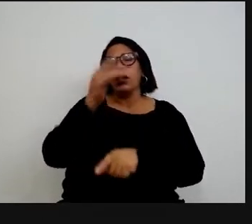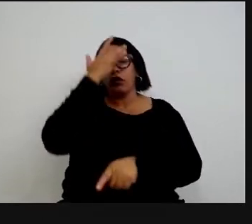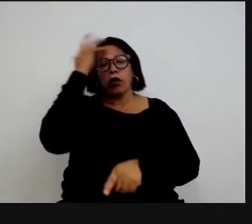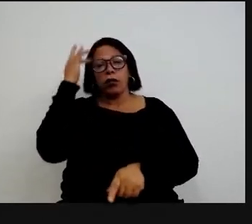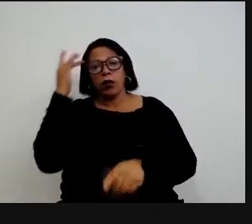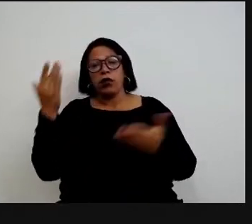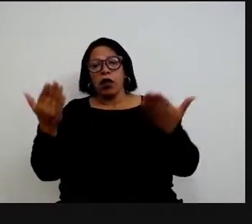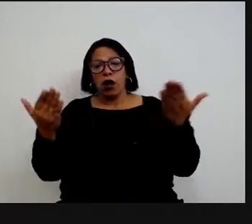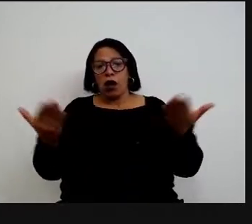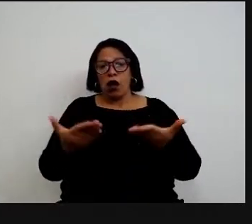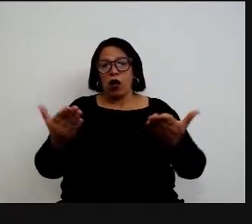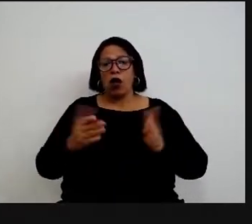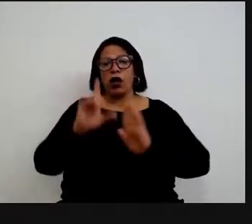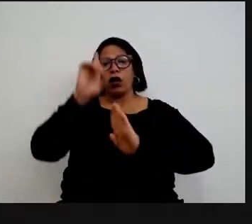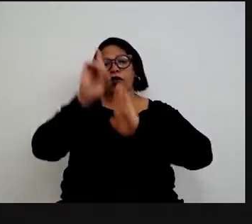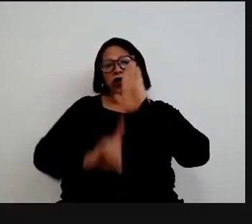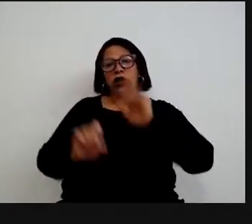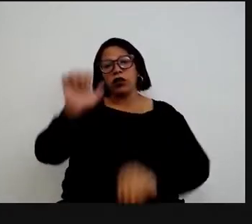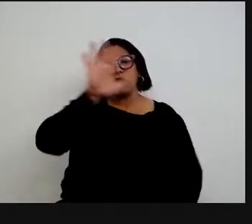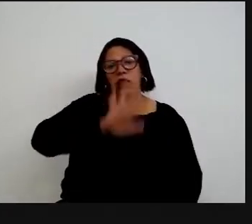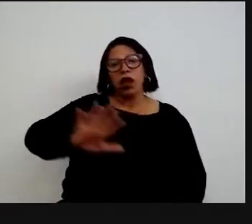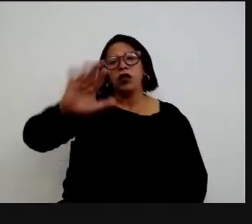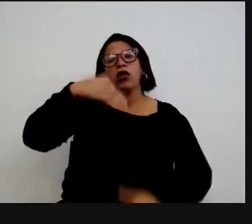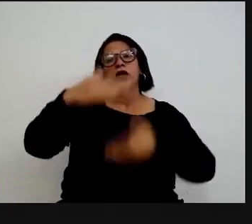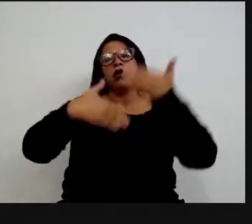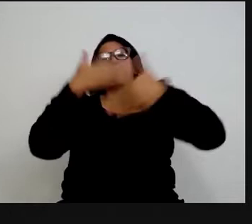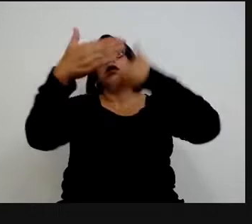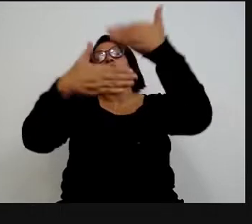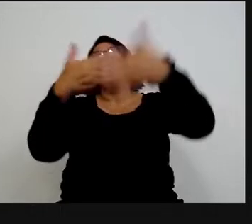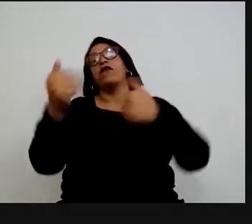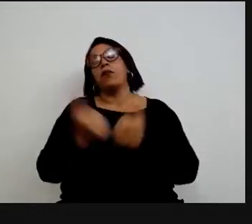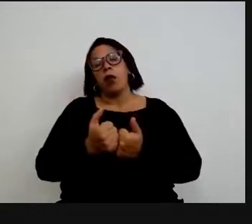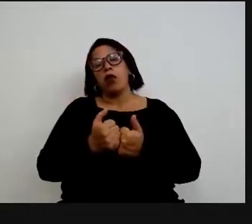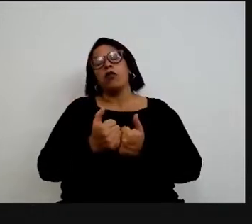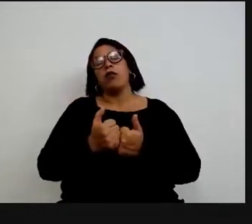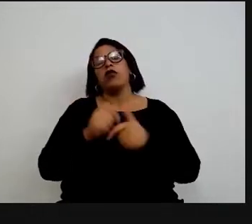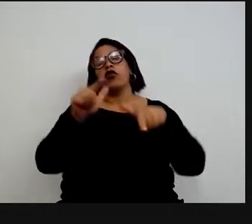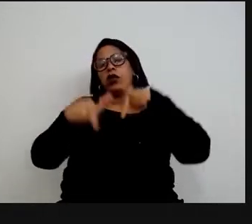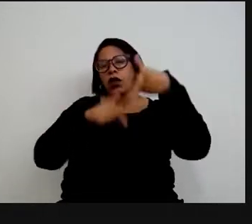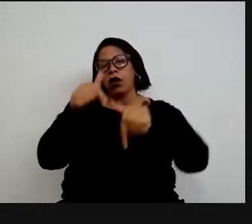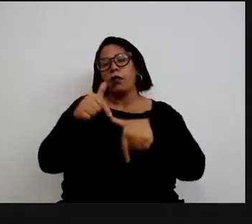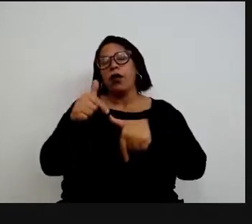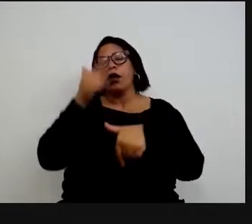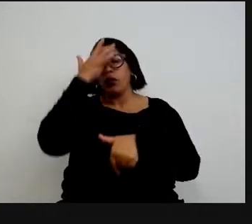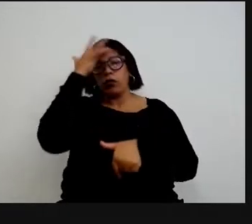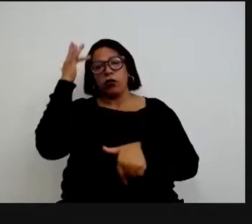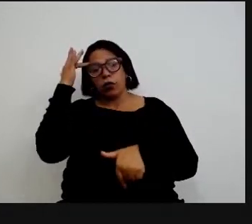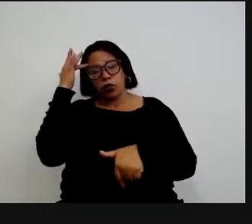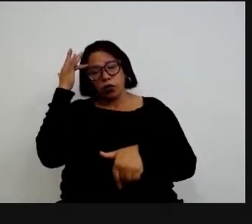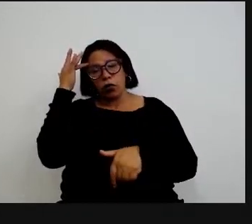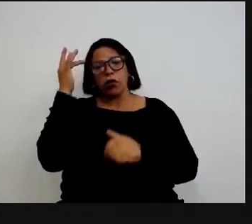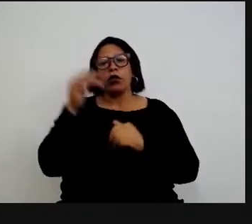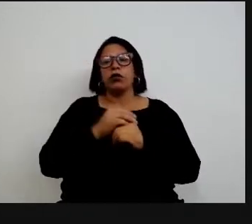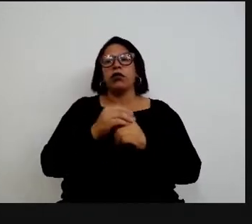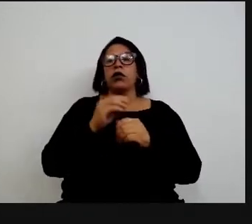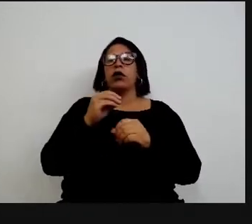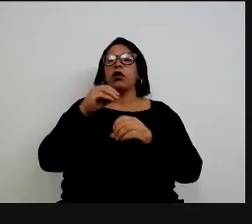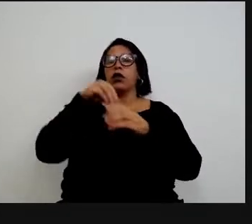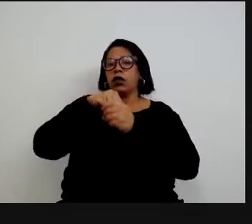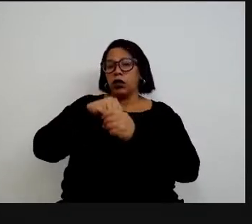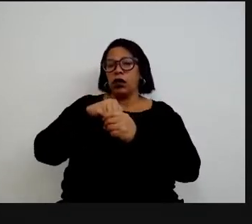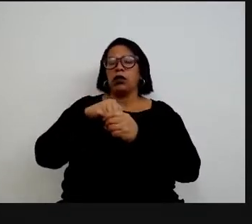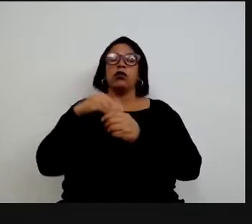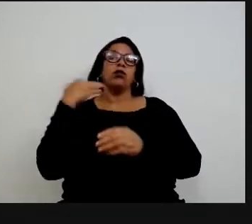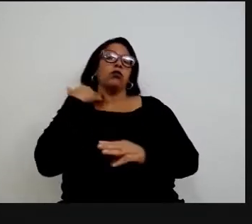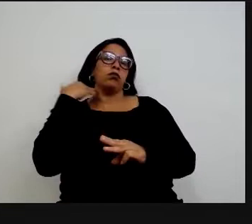Pessoas e atualmente é a Gerente Nacional de Desenvolvimento e Desempenho de Pessoas da Caixa